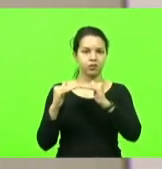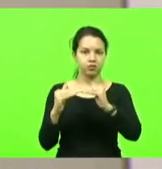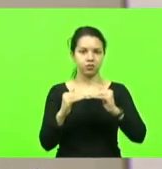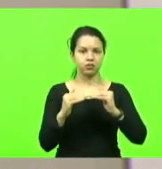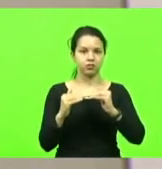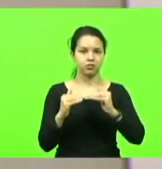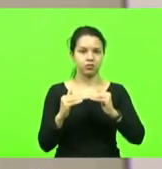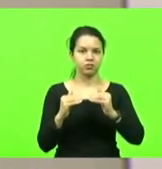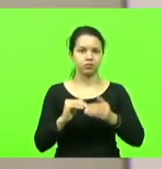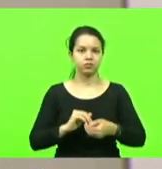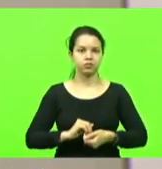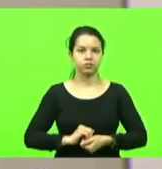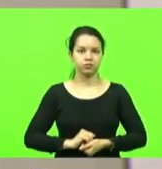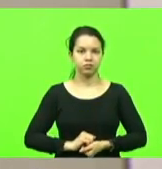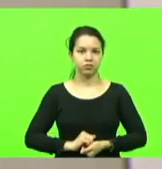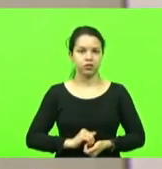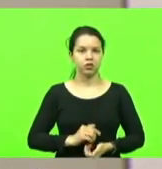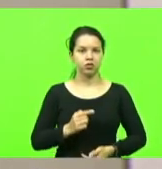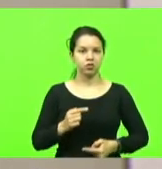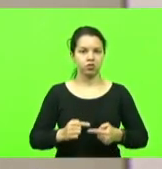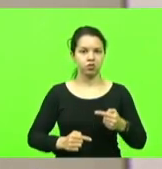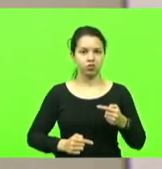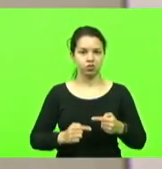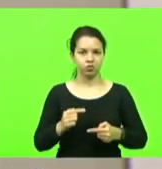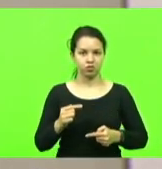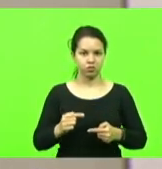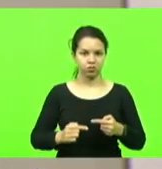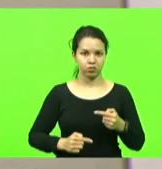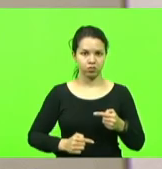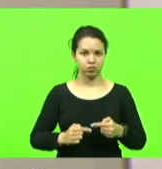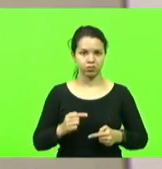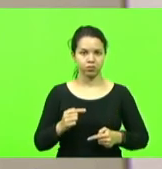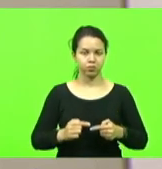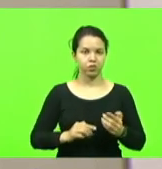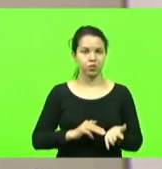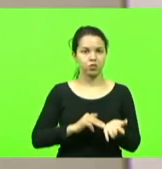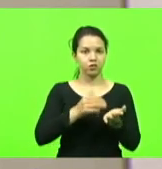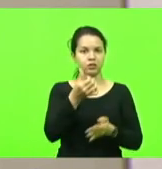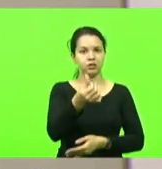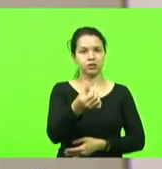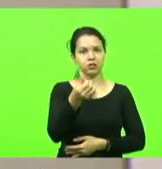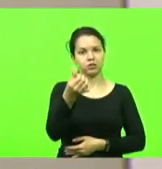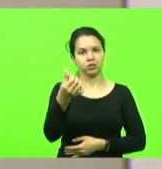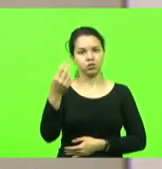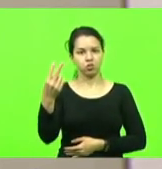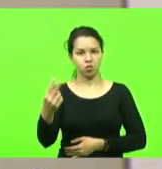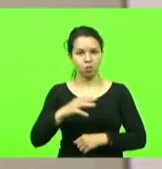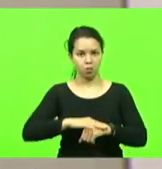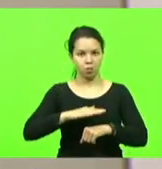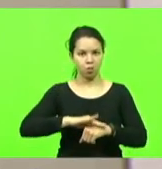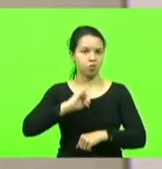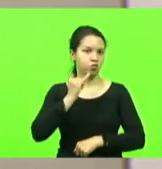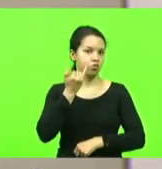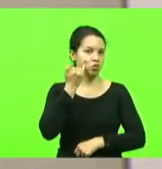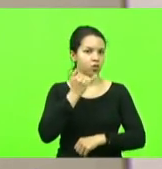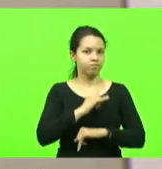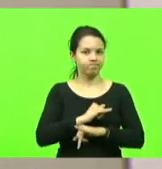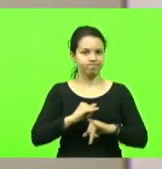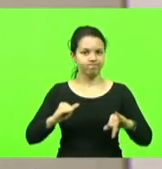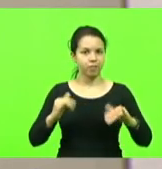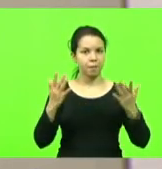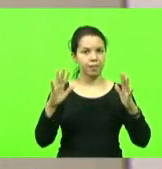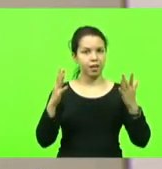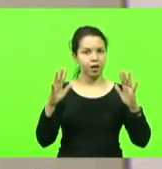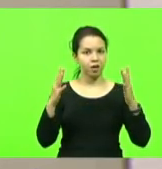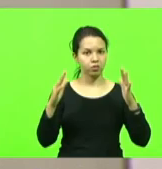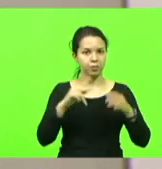unanimidade. Discussão. Em discussão, moção 662, autor deputado Jessé Lopes, manifestando aplauso ao